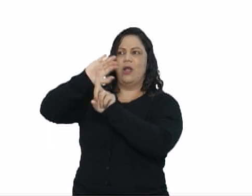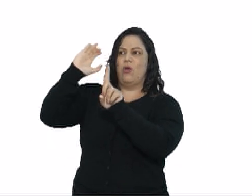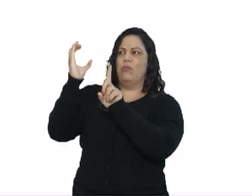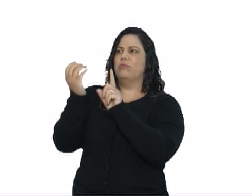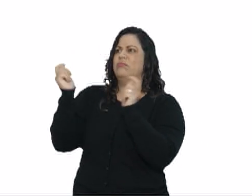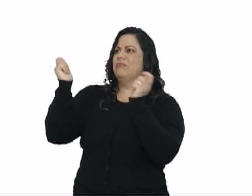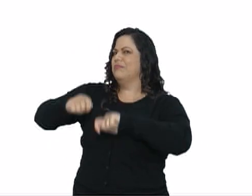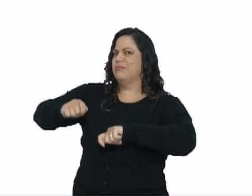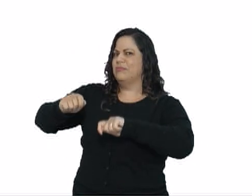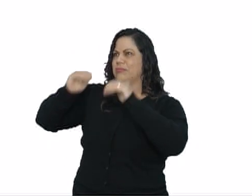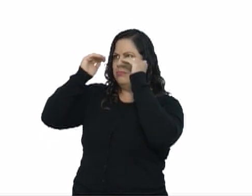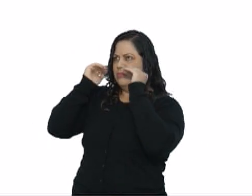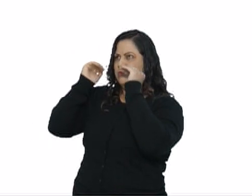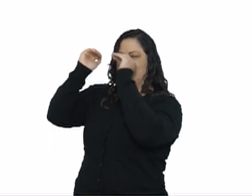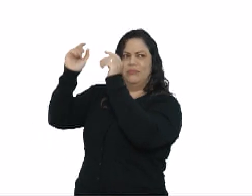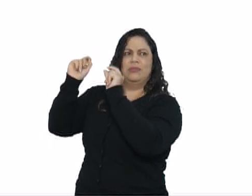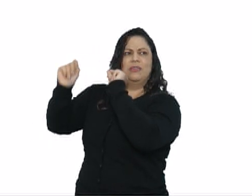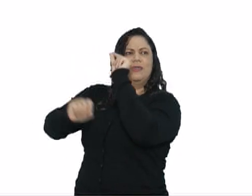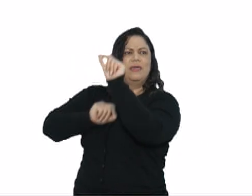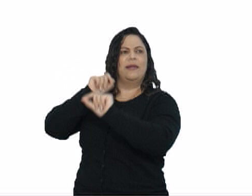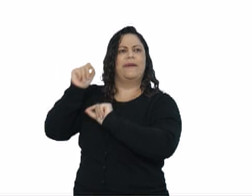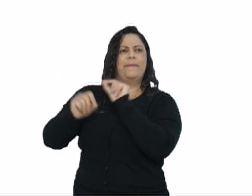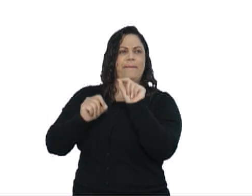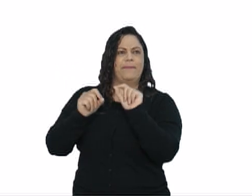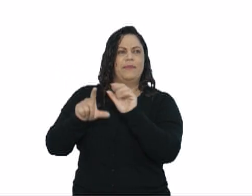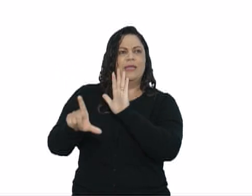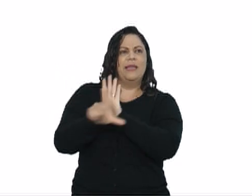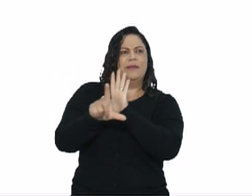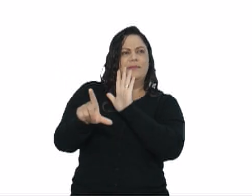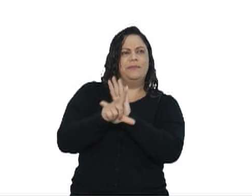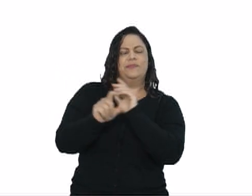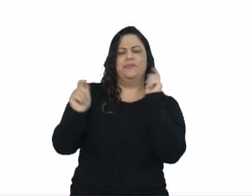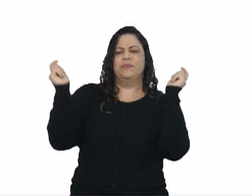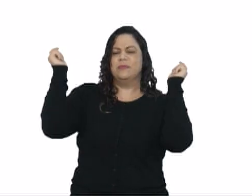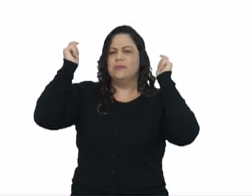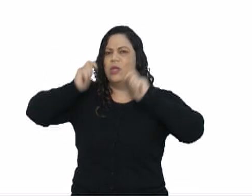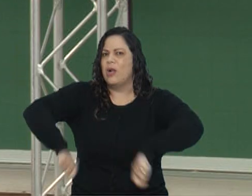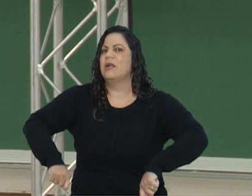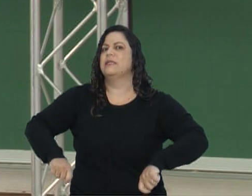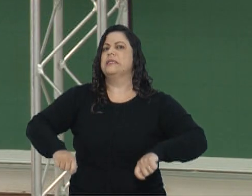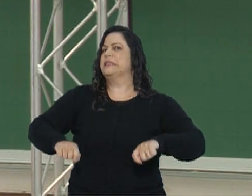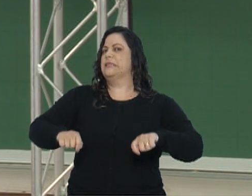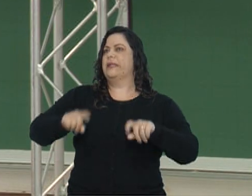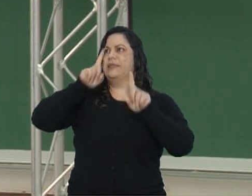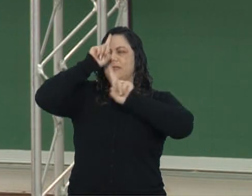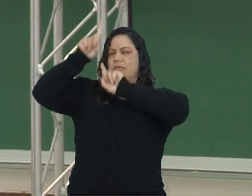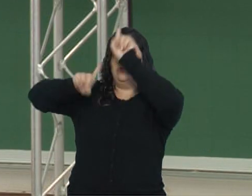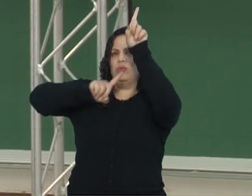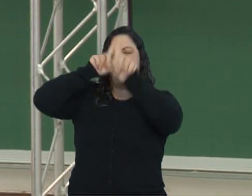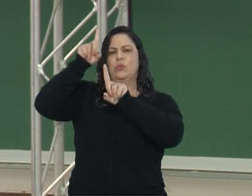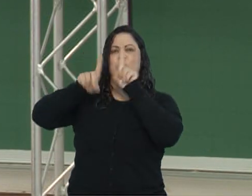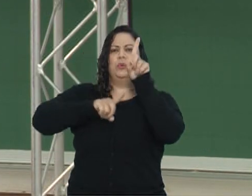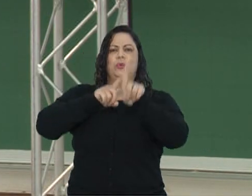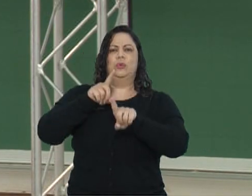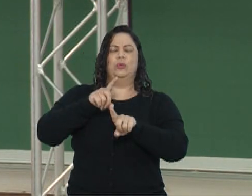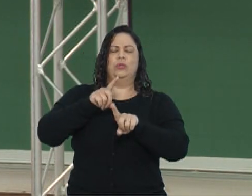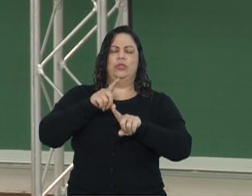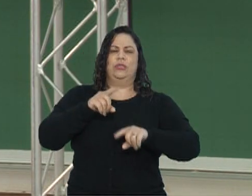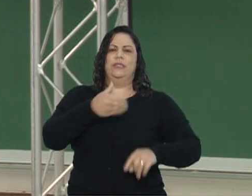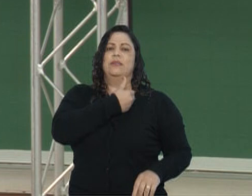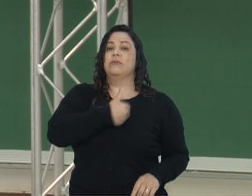militante ao estabelecido pela ideologia oficial do Estado? Então, essa afirmativa está certa ou